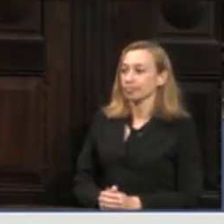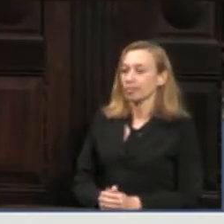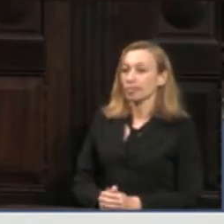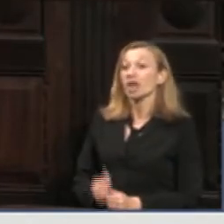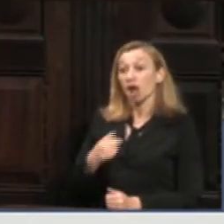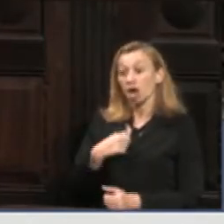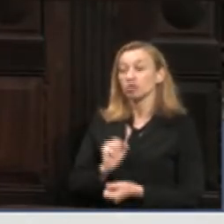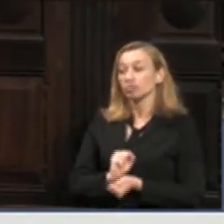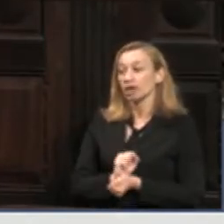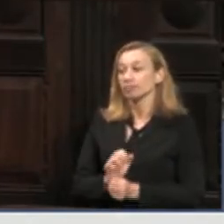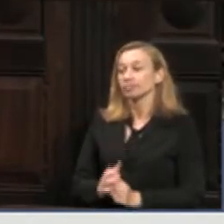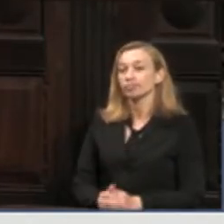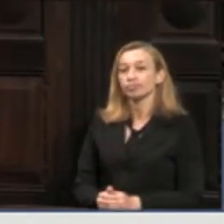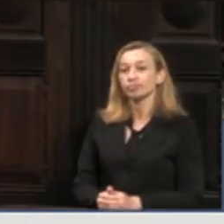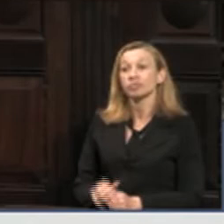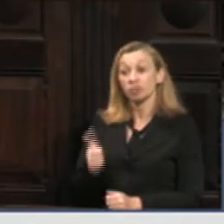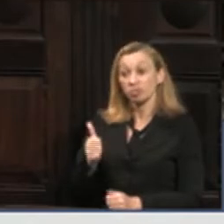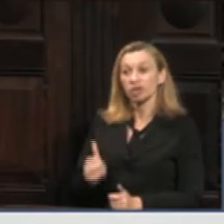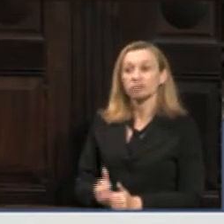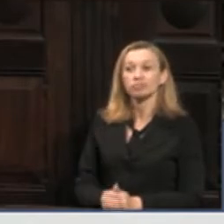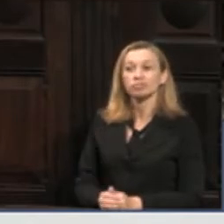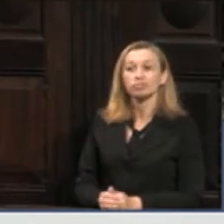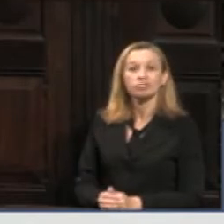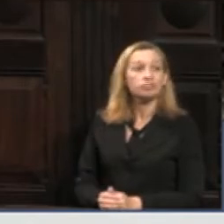Eu espero, primeiro,